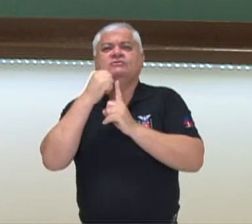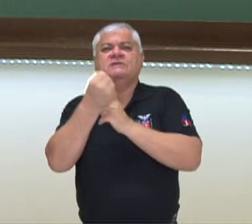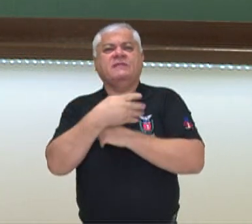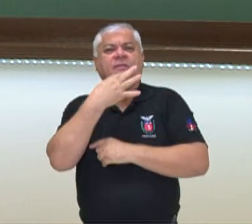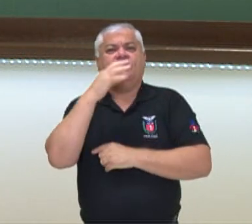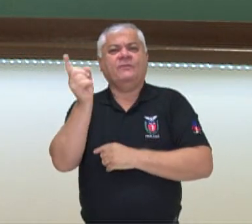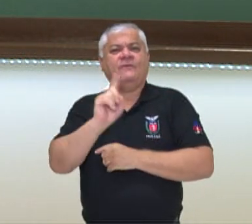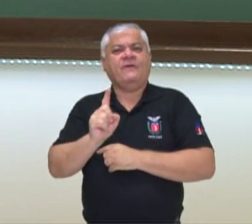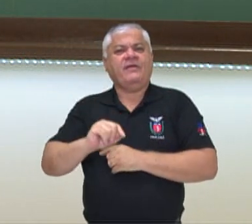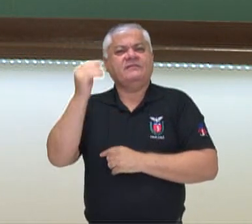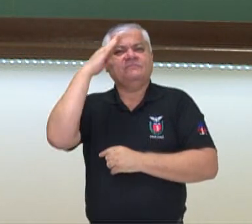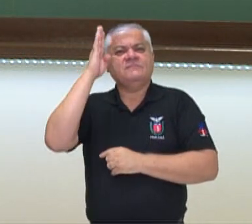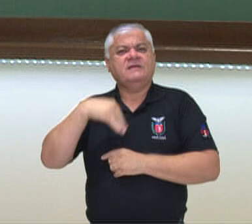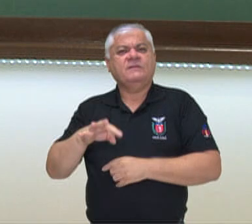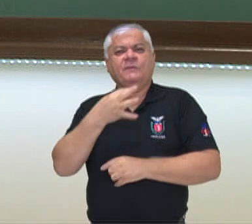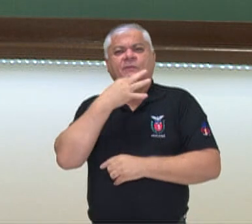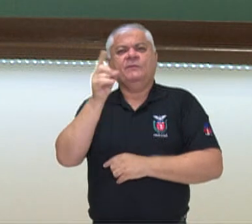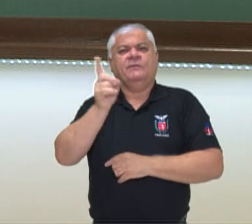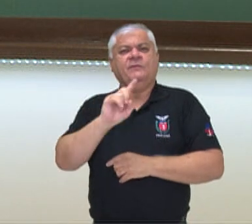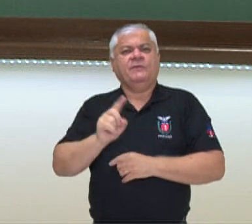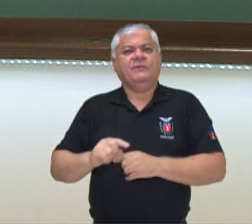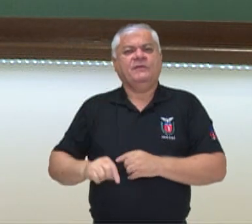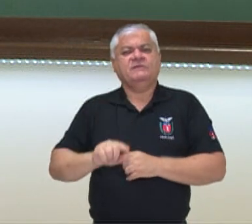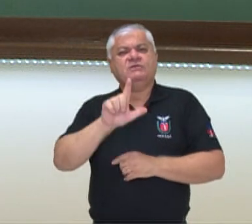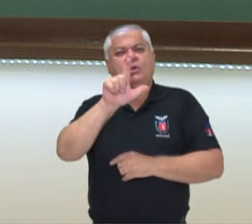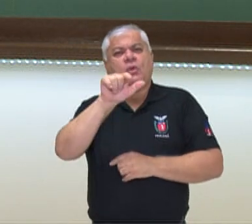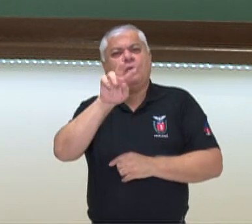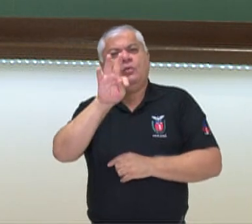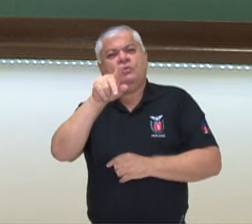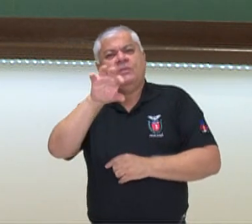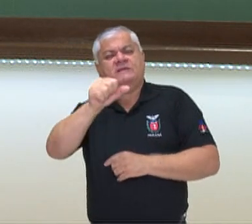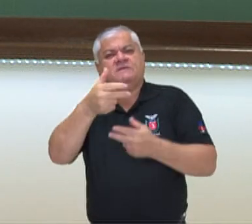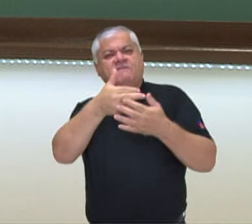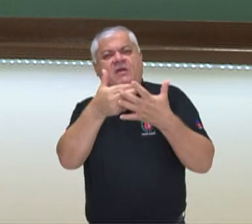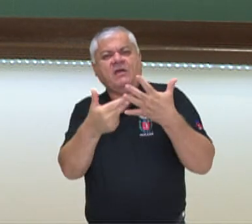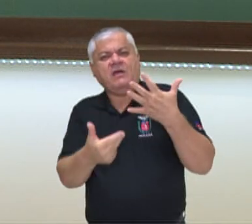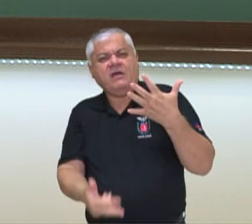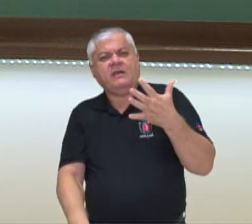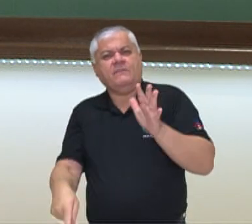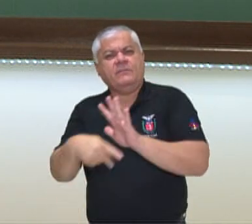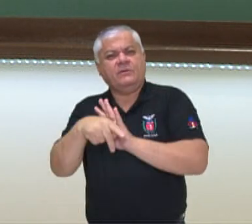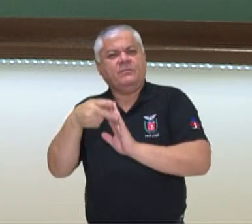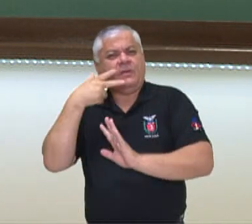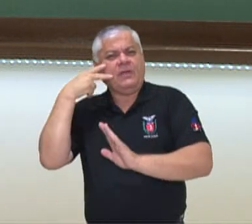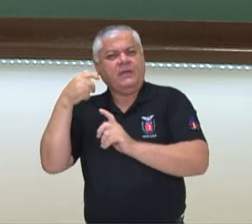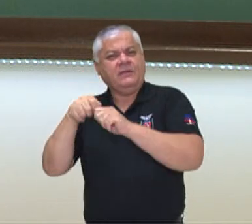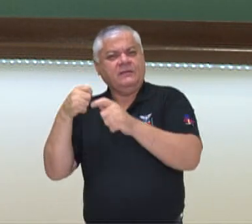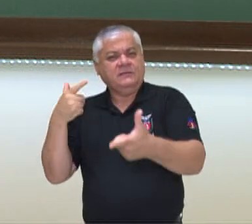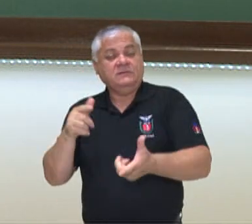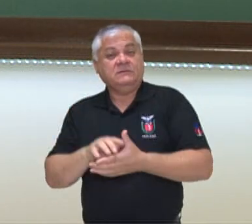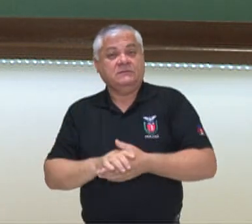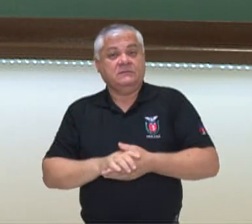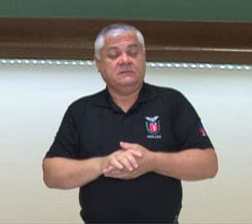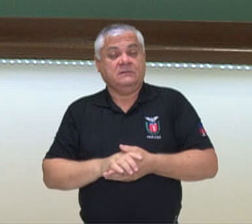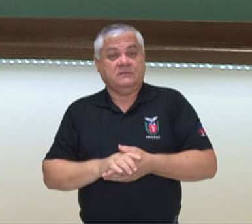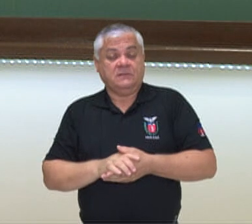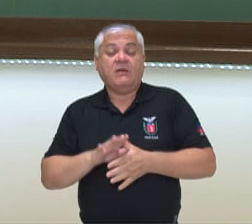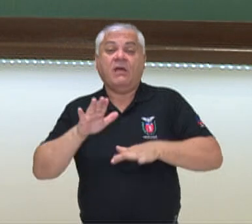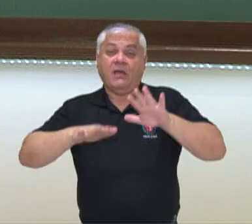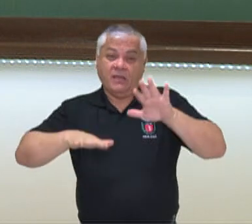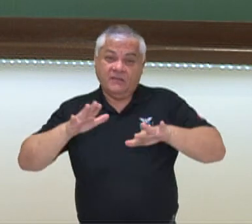do Brasil desconhece, né, essas lutas, esse tipo de luta. Nós acabamos praticando